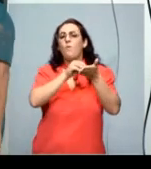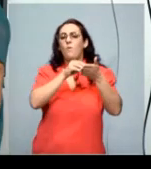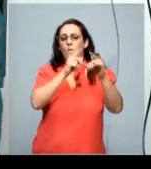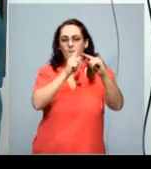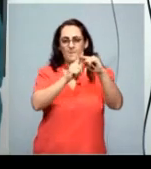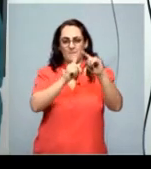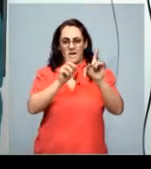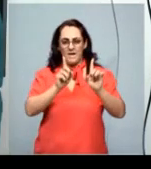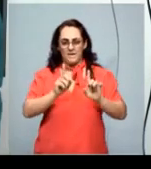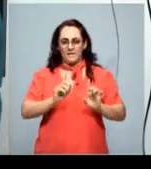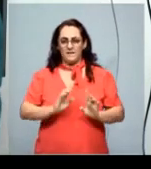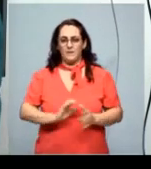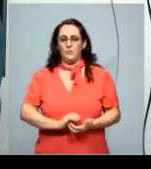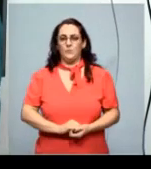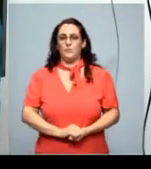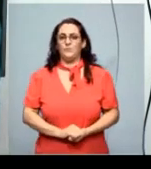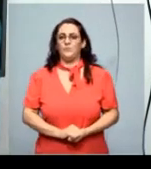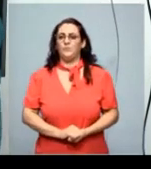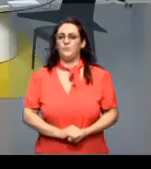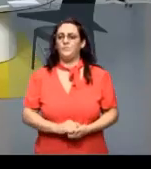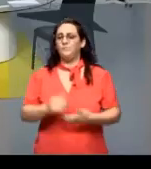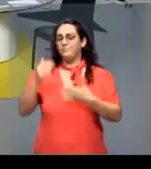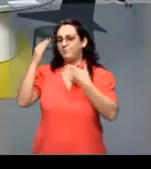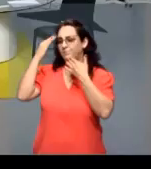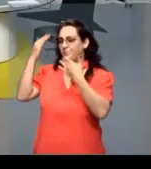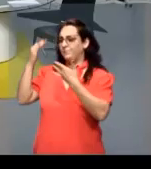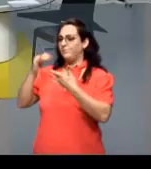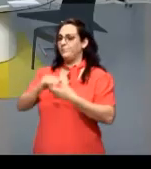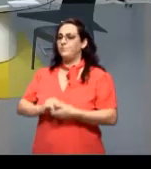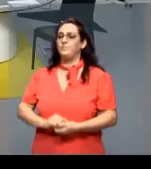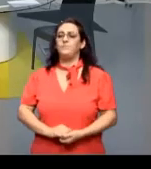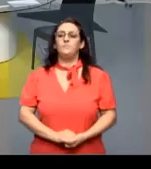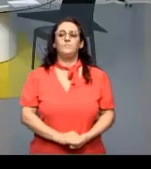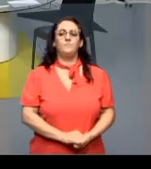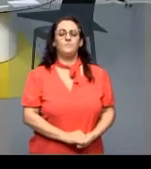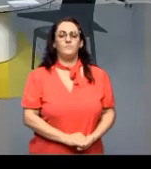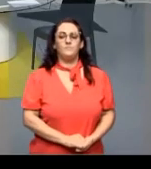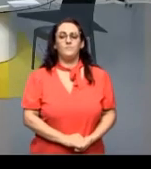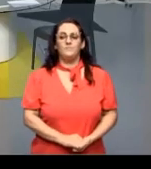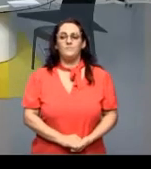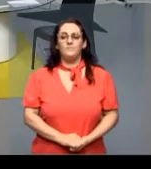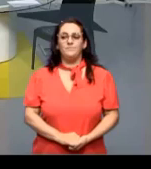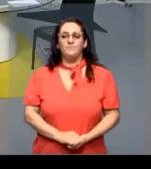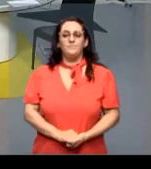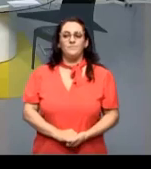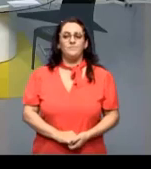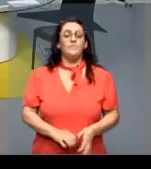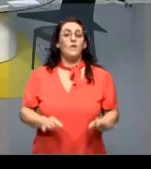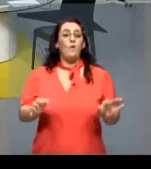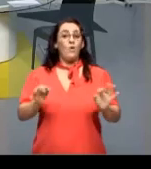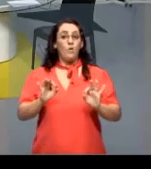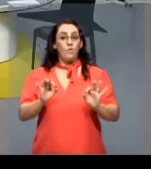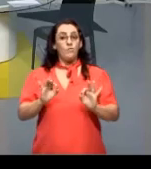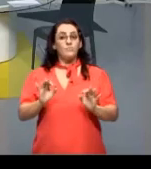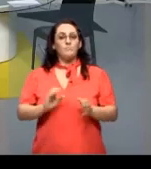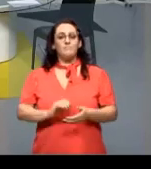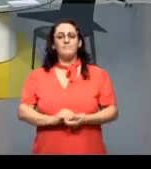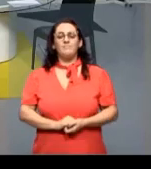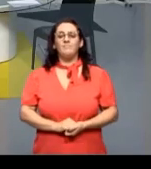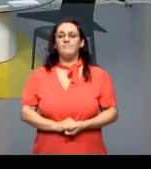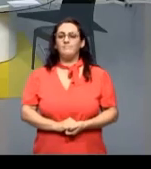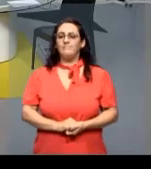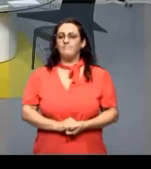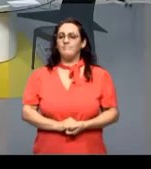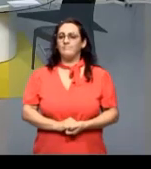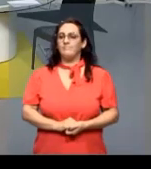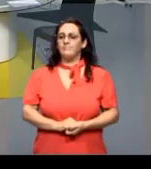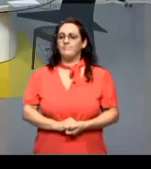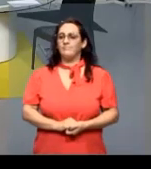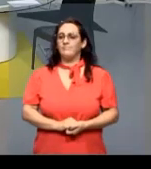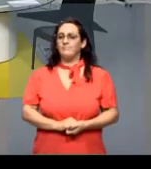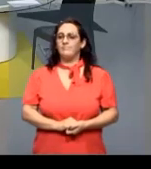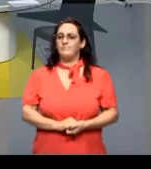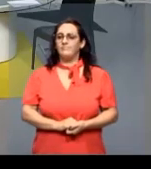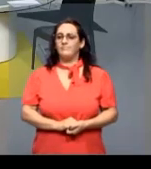viu? Ótimo. É isso. Vamos lá.